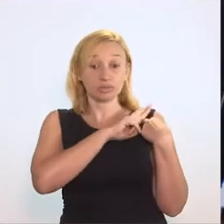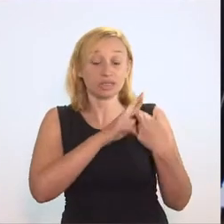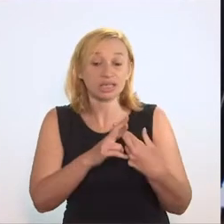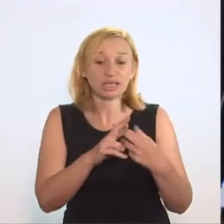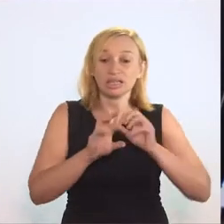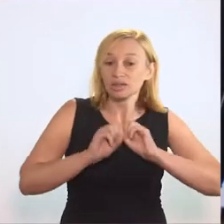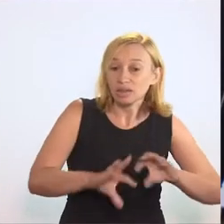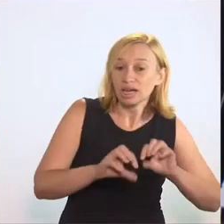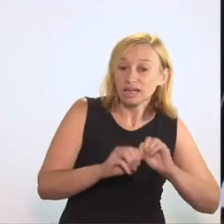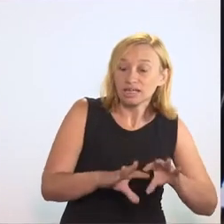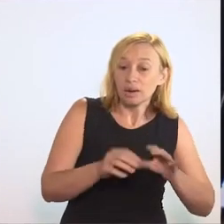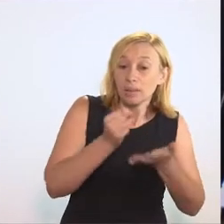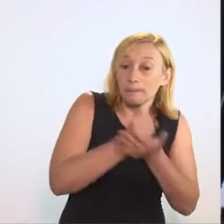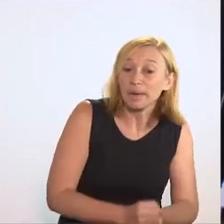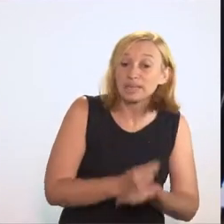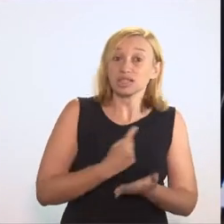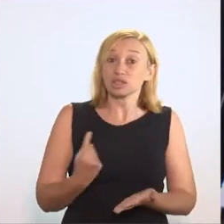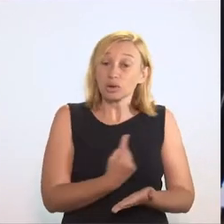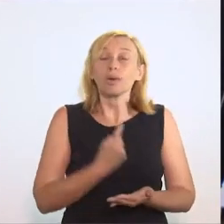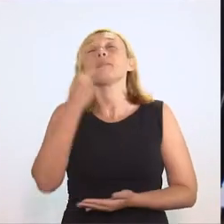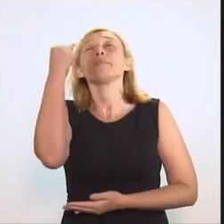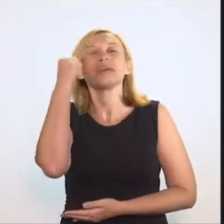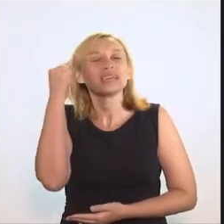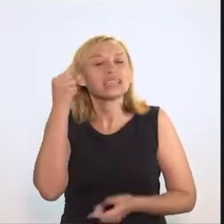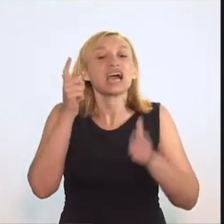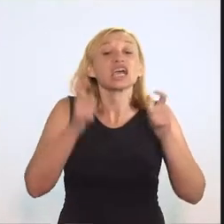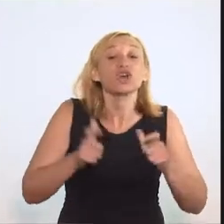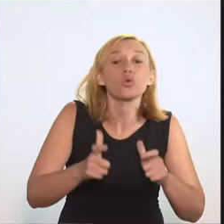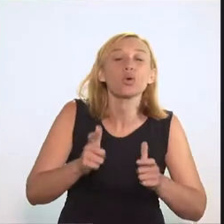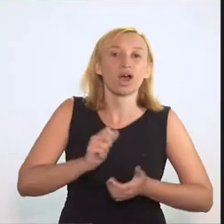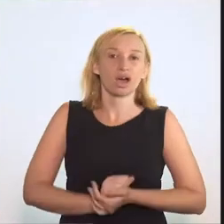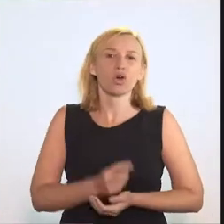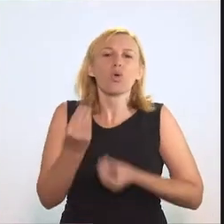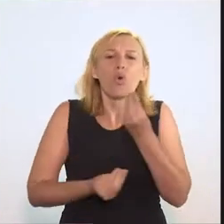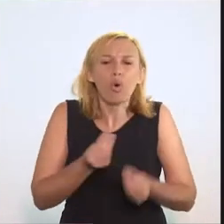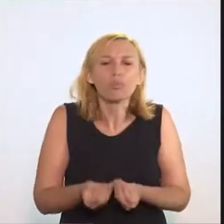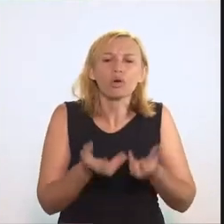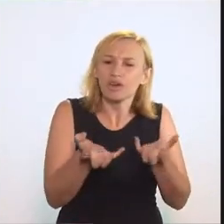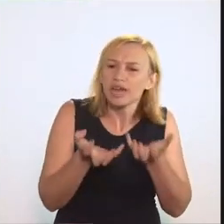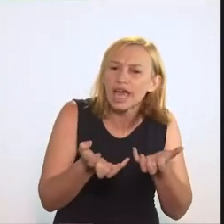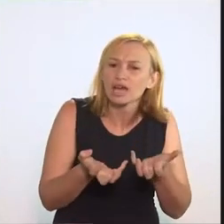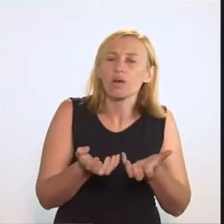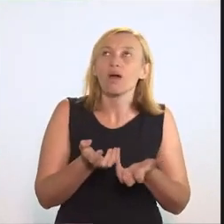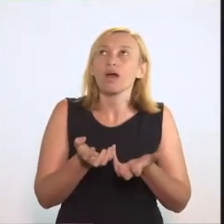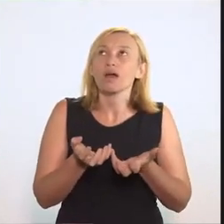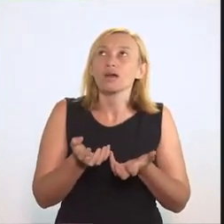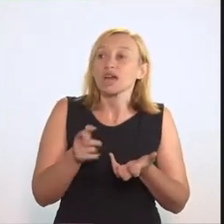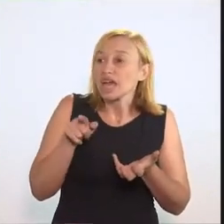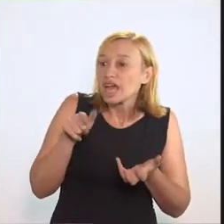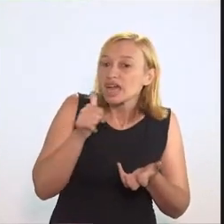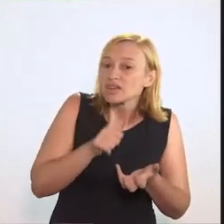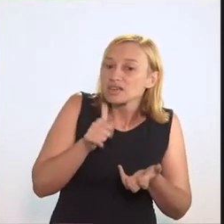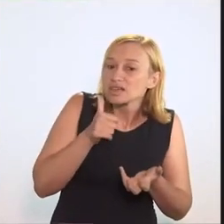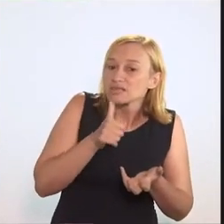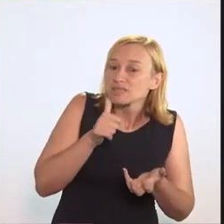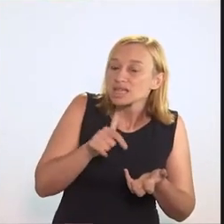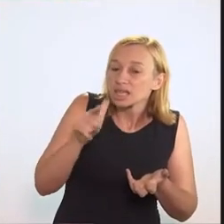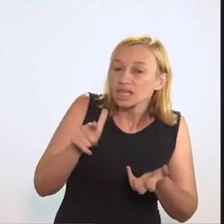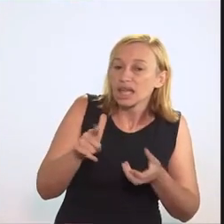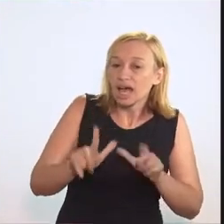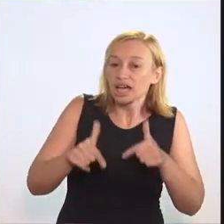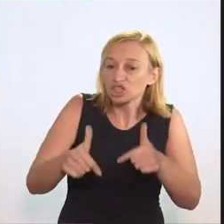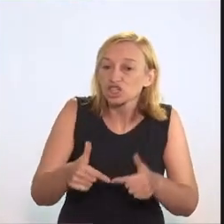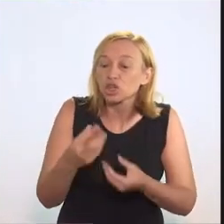Se a responsabilidade da educação cai sobre nós, então, a gente precisa pensar que lugar é esse, como eu quero esse menino e